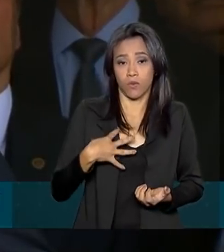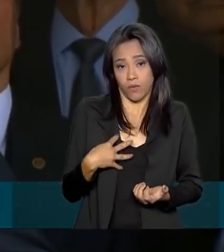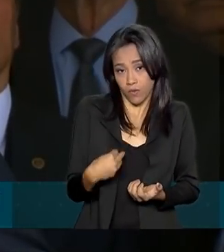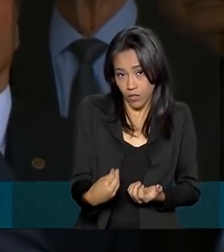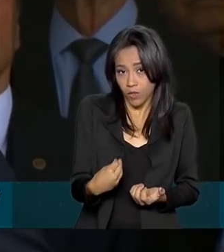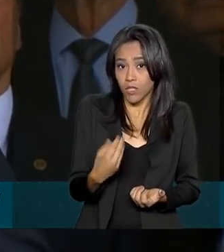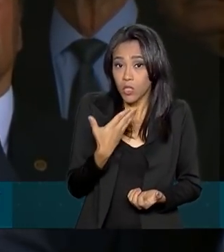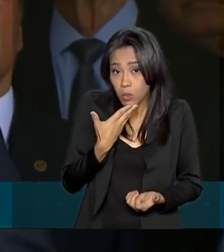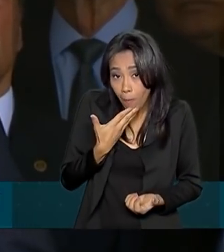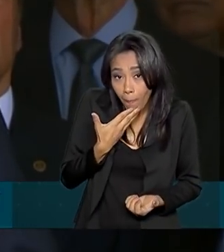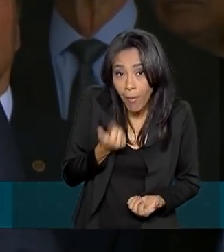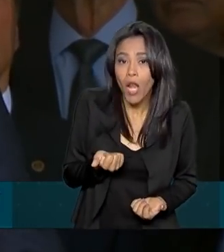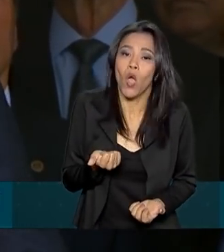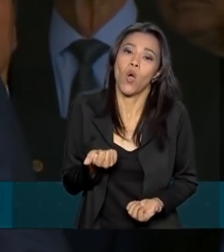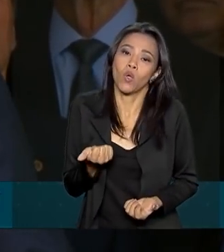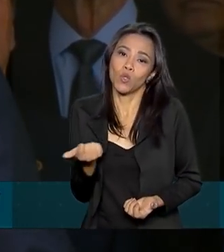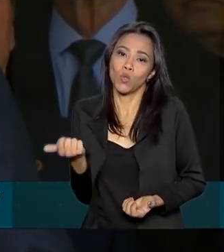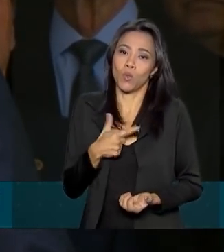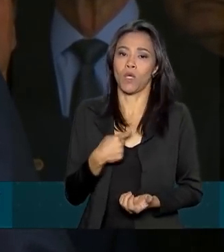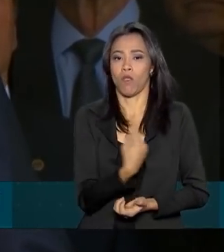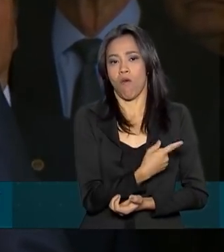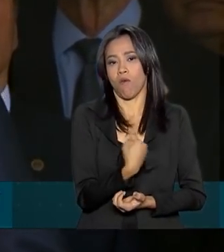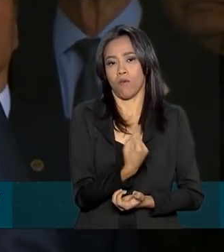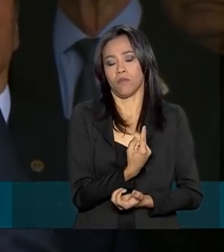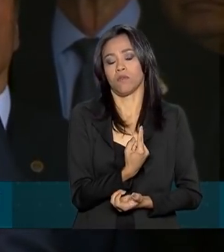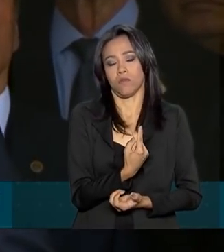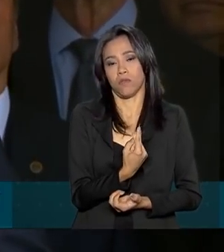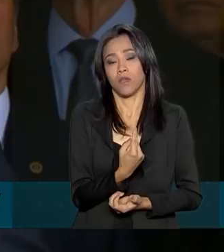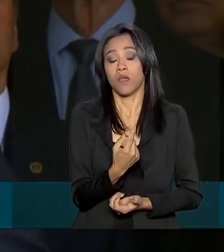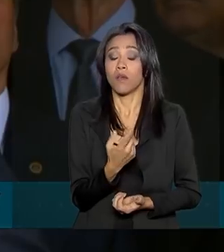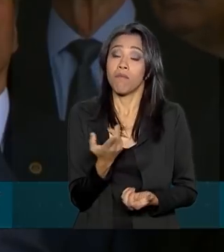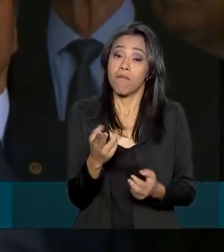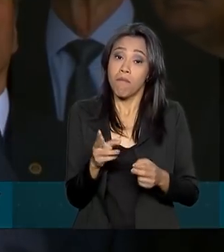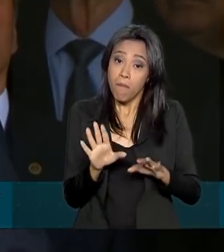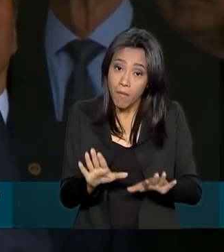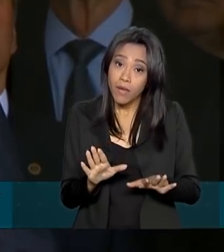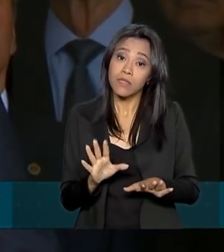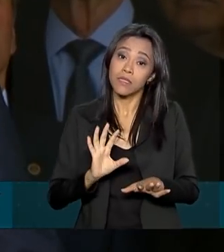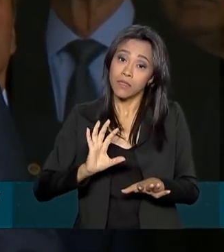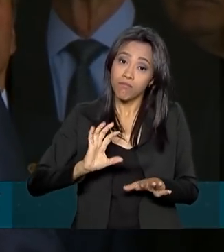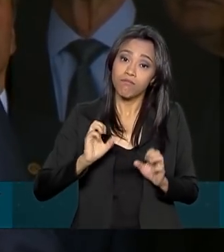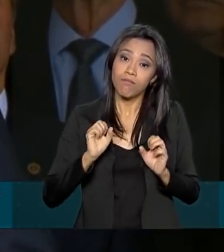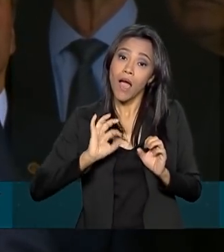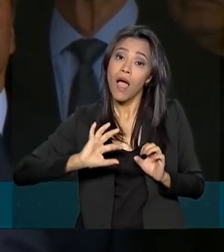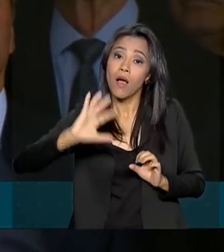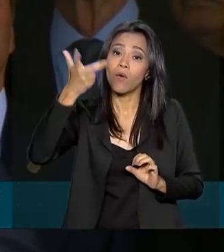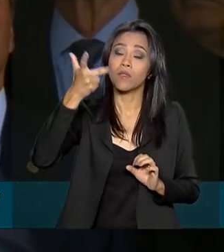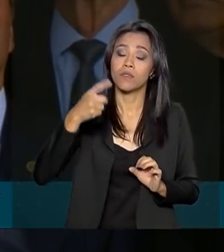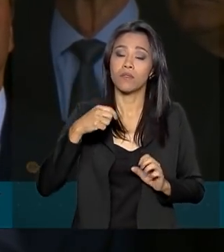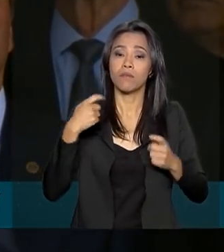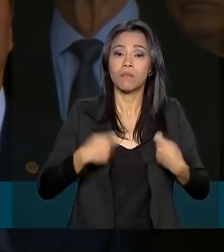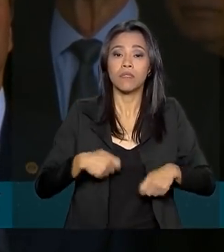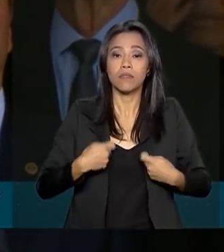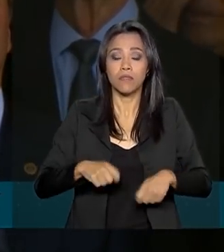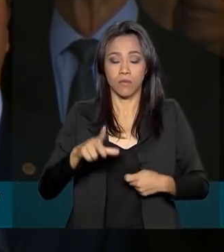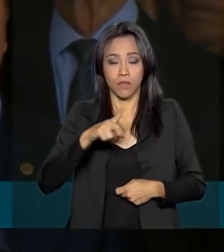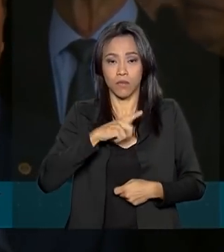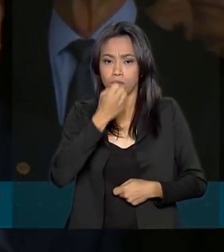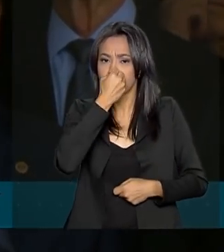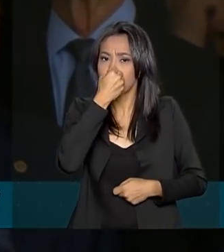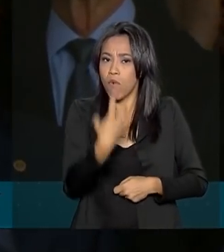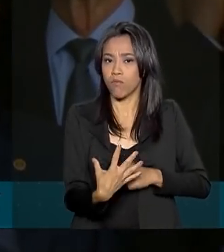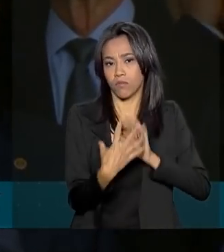sejam melhores do que nós e que para isso aconteça um dia, temos que ter bons exemplos